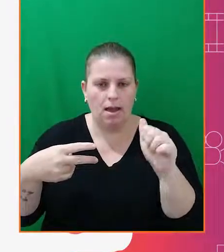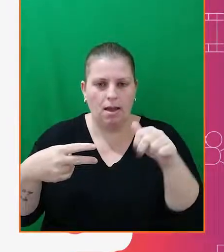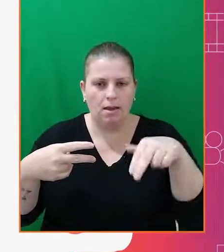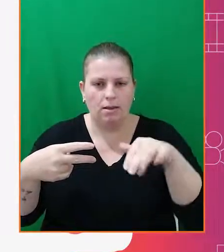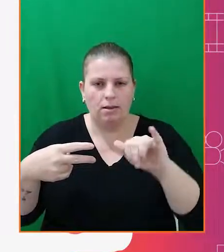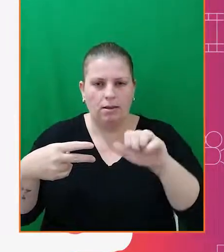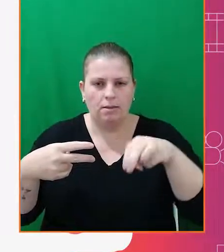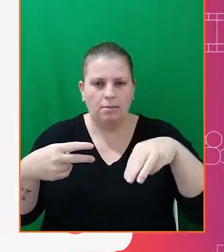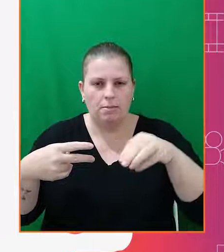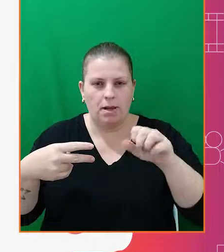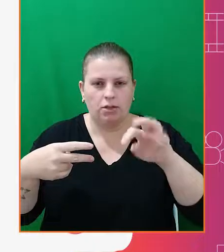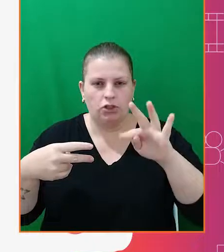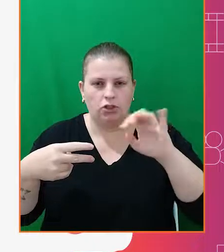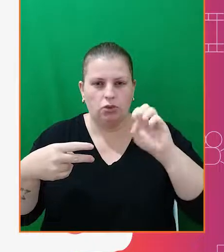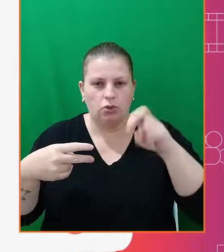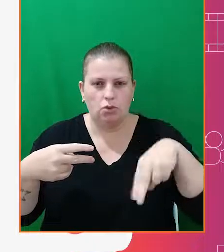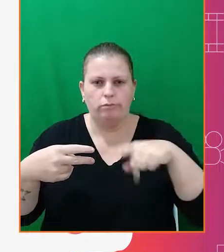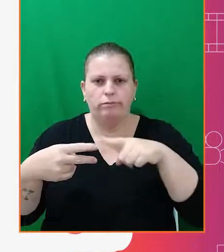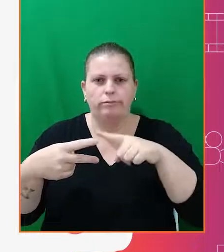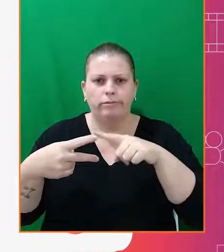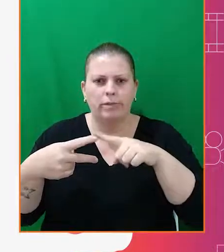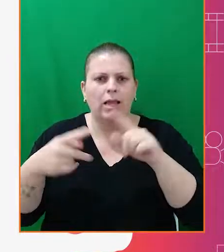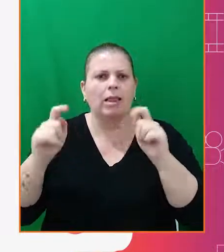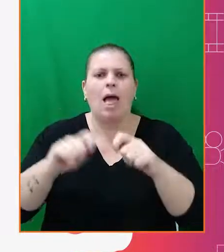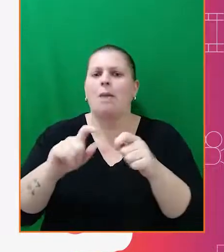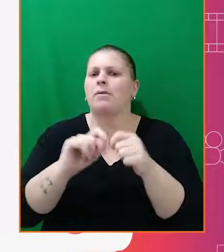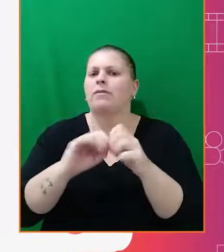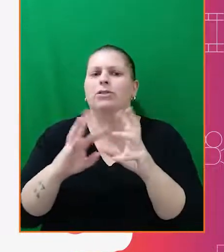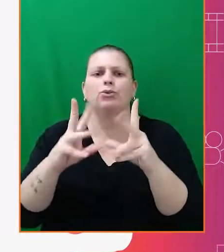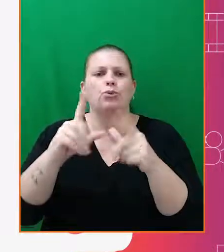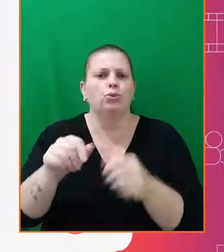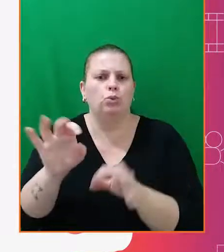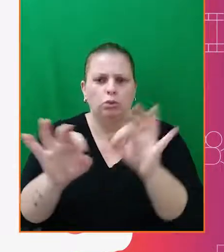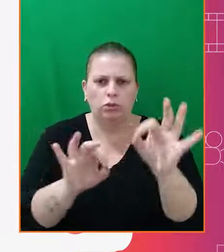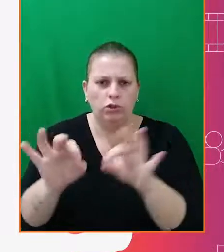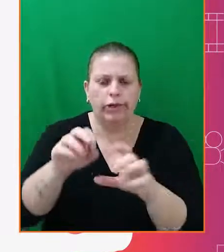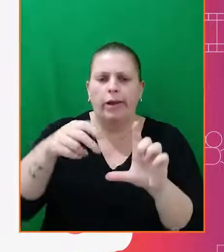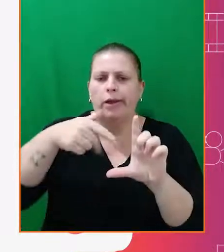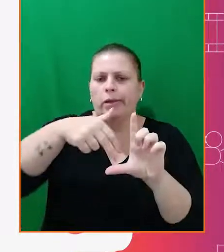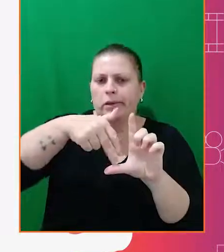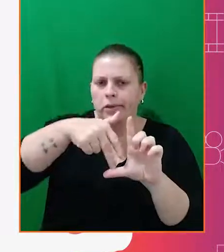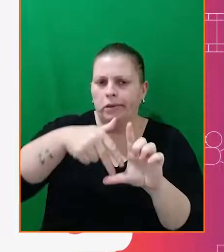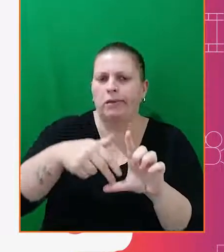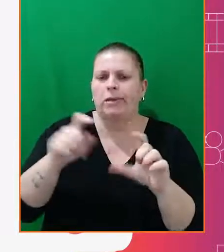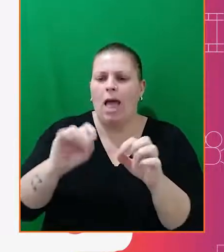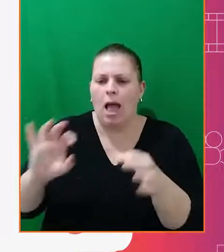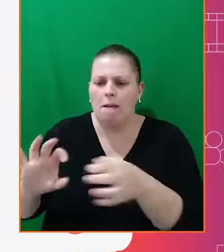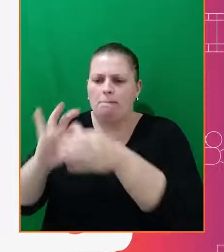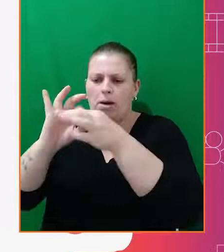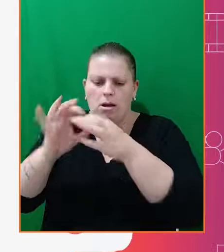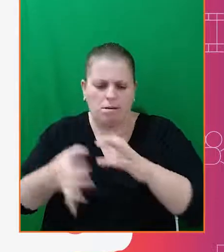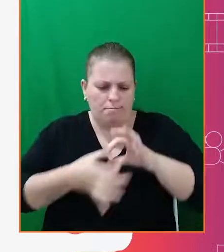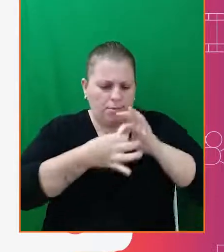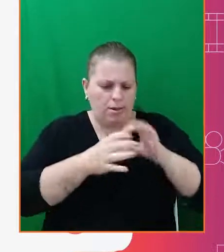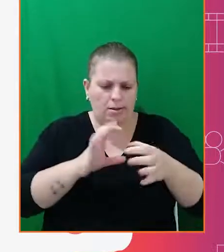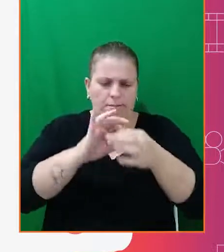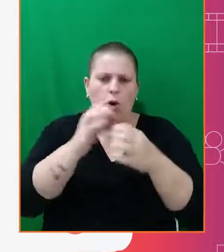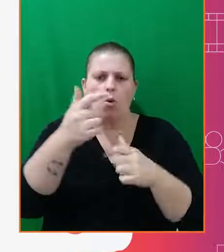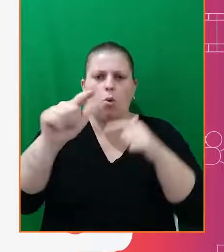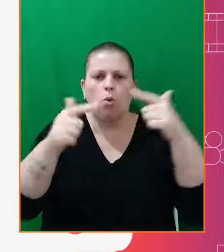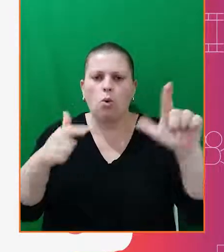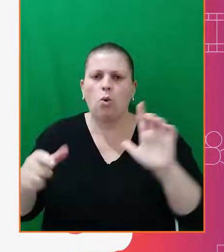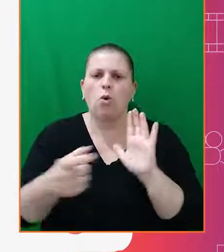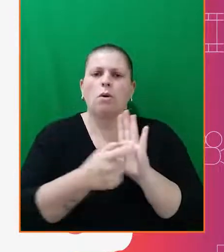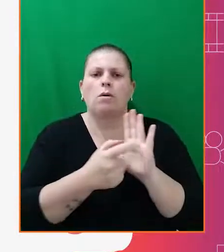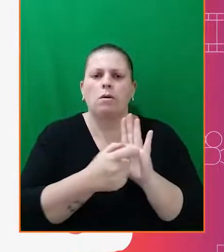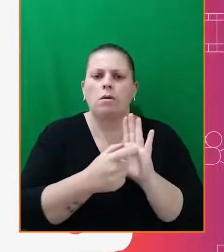que tem uma interface muito ampla e possibilita fazer praticamente tudo dentro de um projeto de animação 2D. Ele permite uma integração com